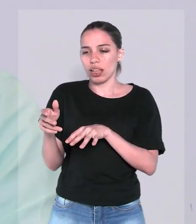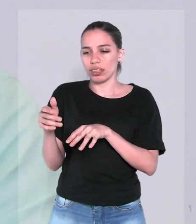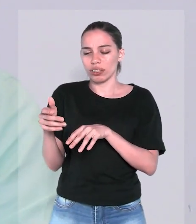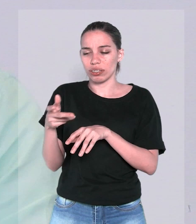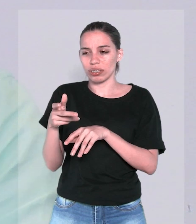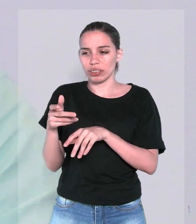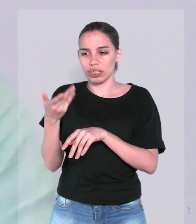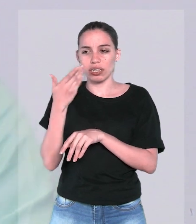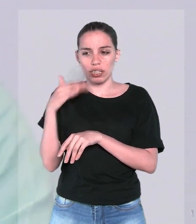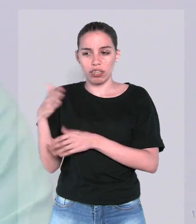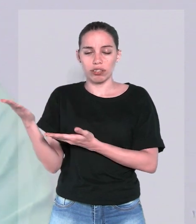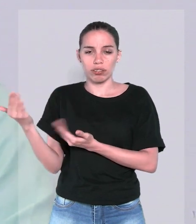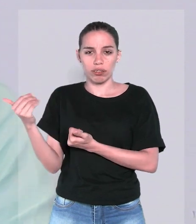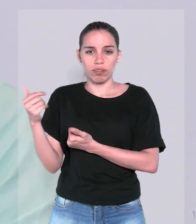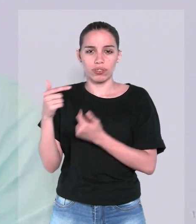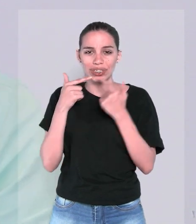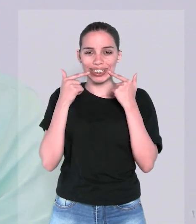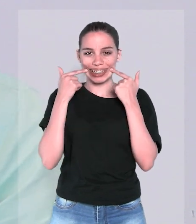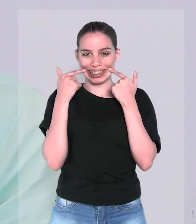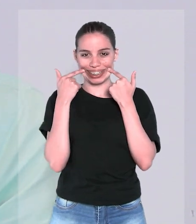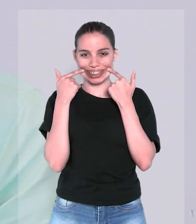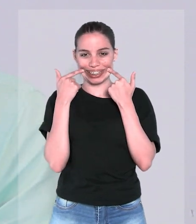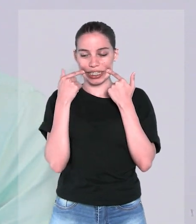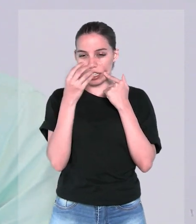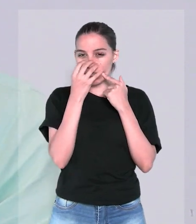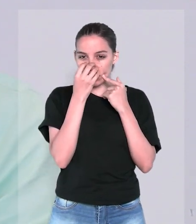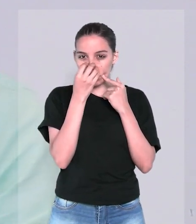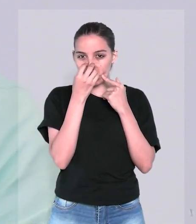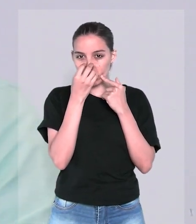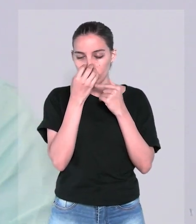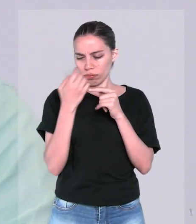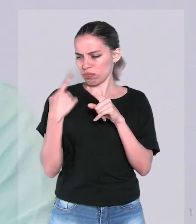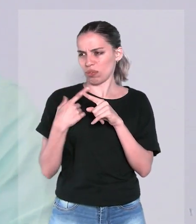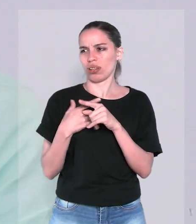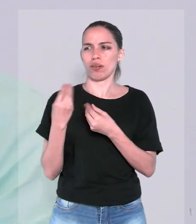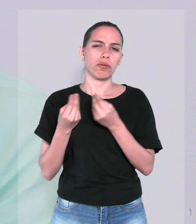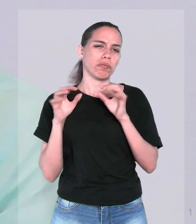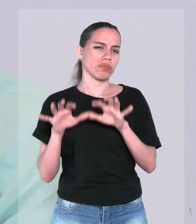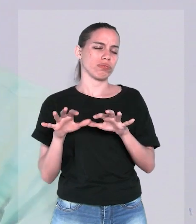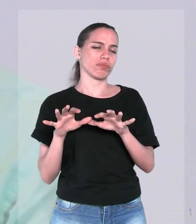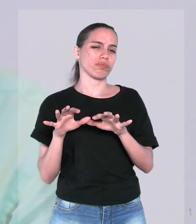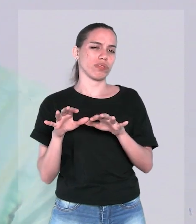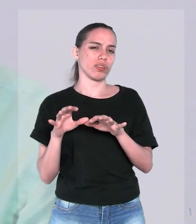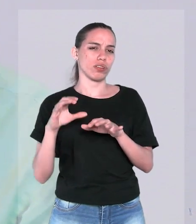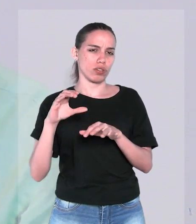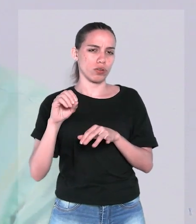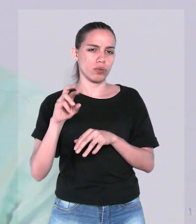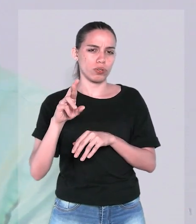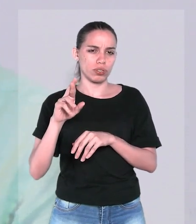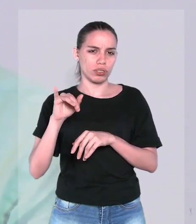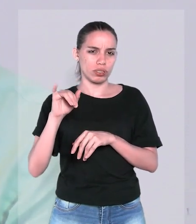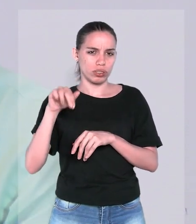organizações sociais, dois organismos sociais que têm uma profunda responsabilidade com esse perfil que